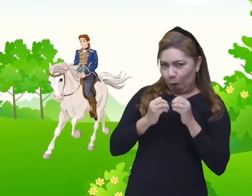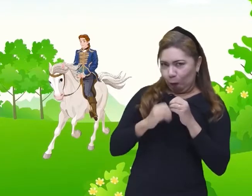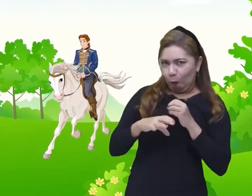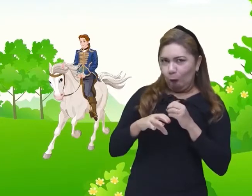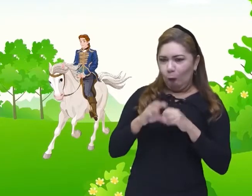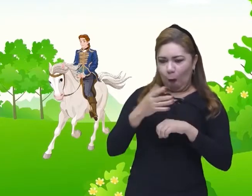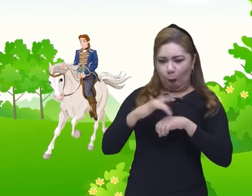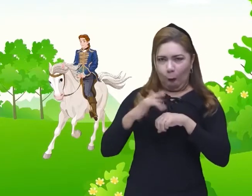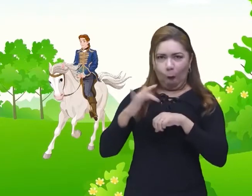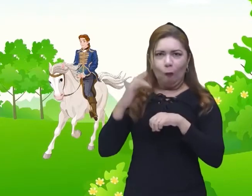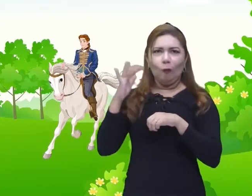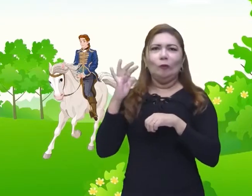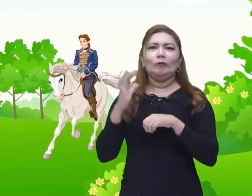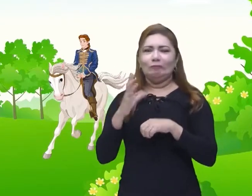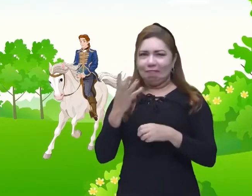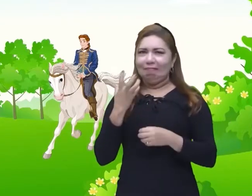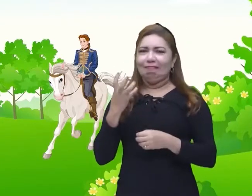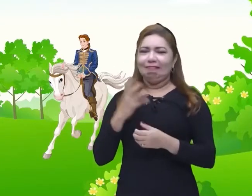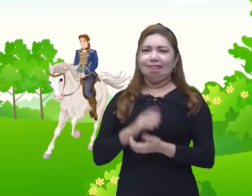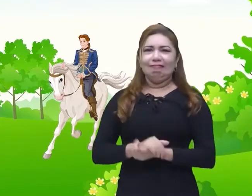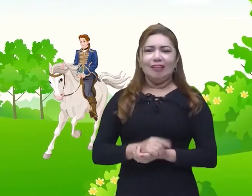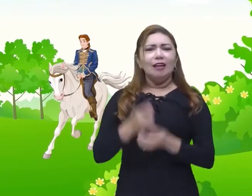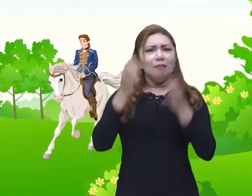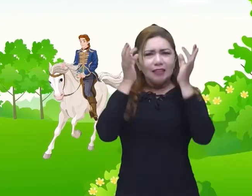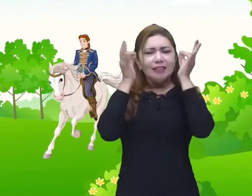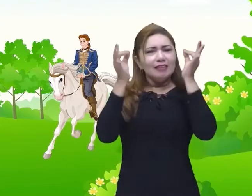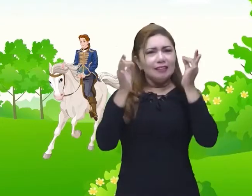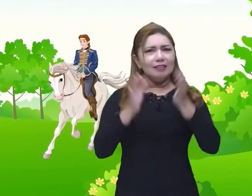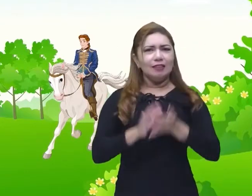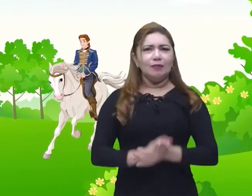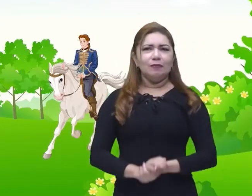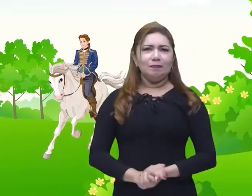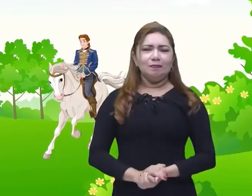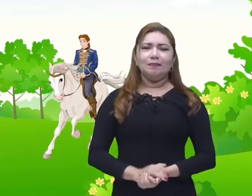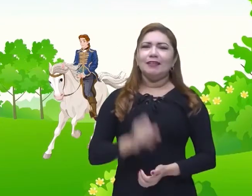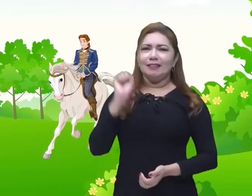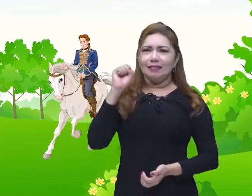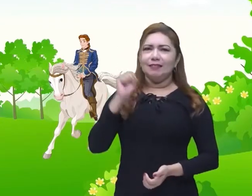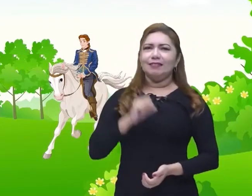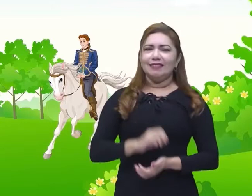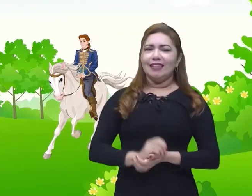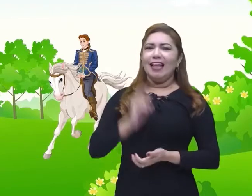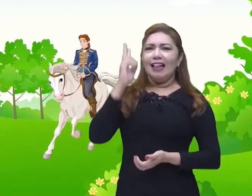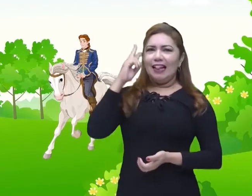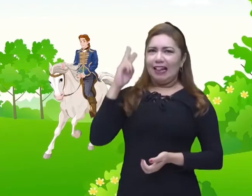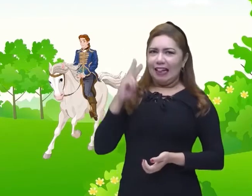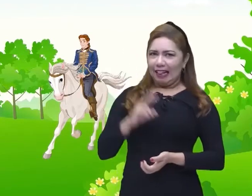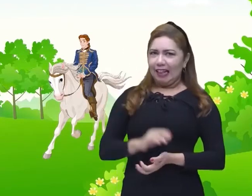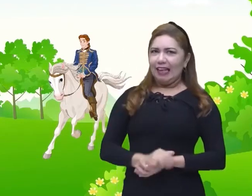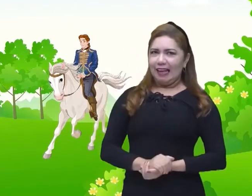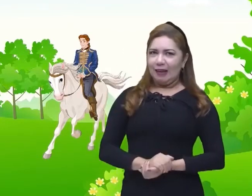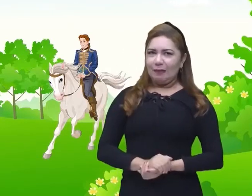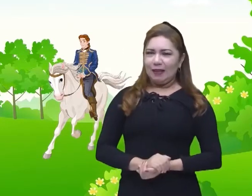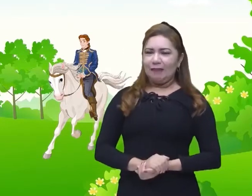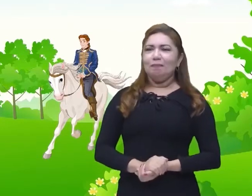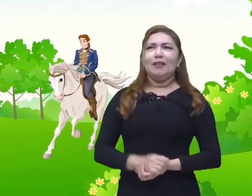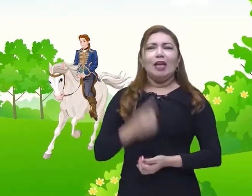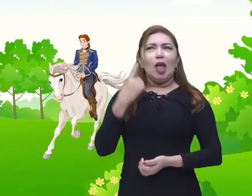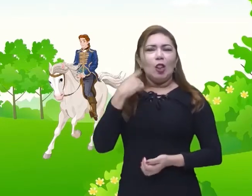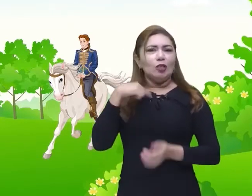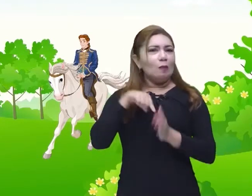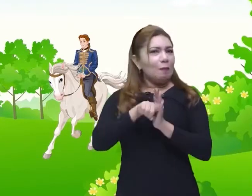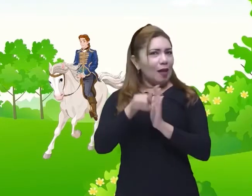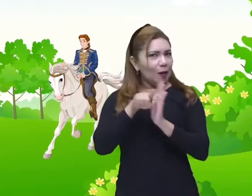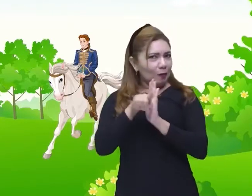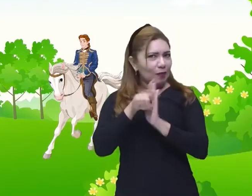colocava ovos de ouro. Prestaram bastante atenção? Sim? Lembra que eu falei que iríamos fazer